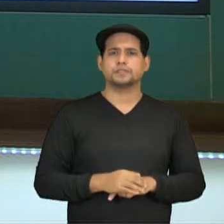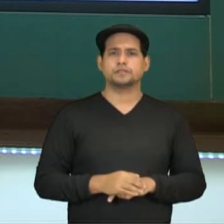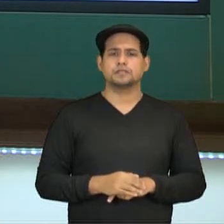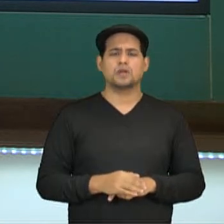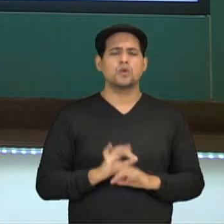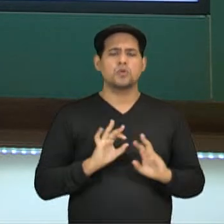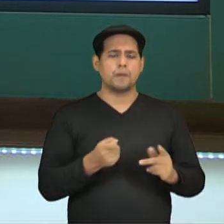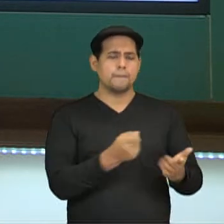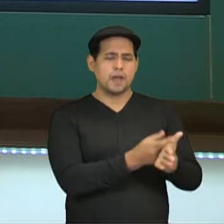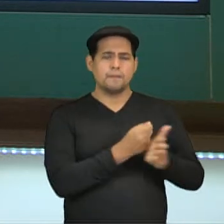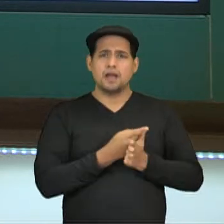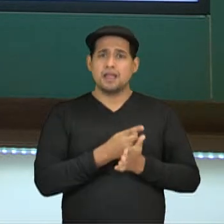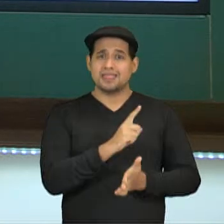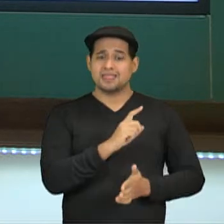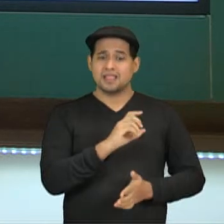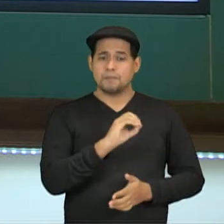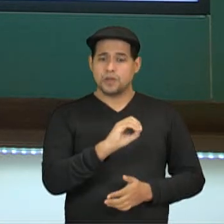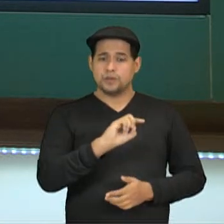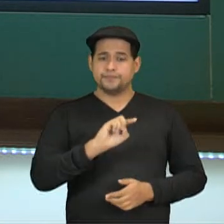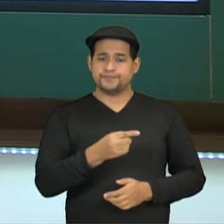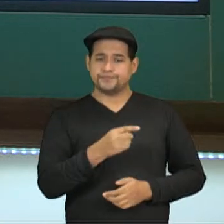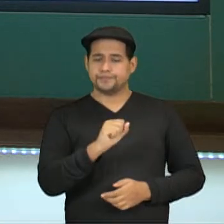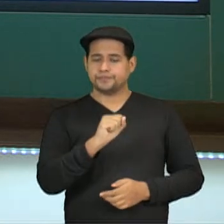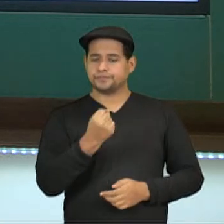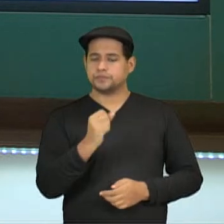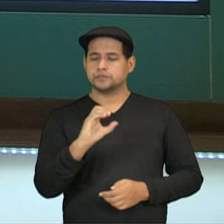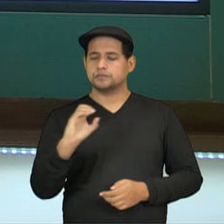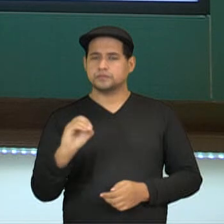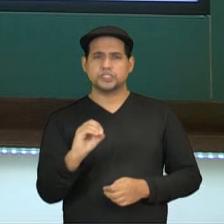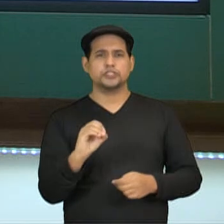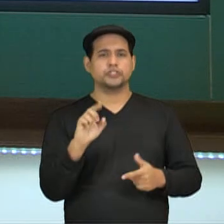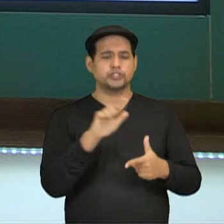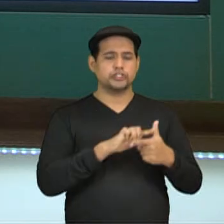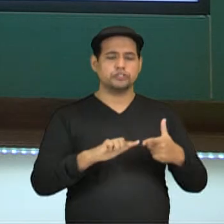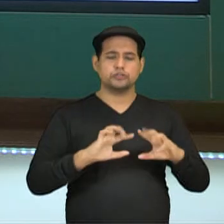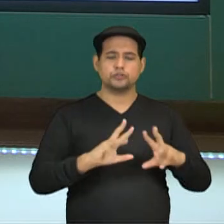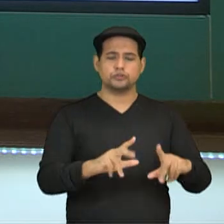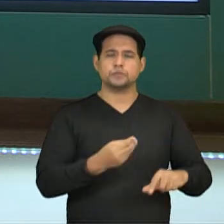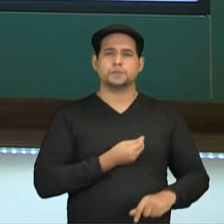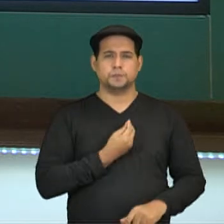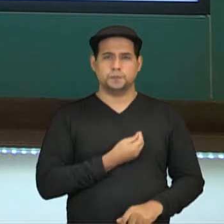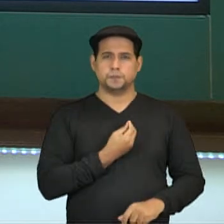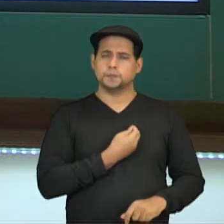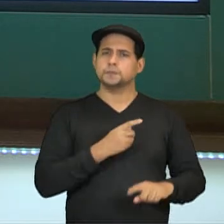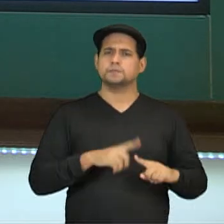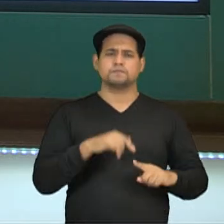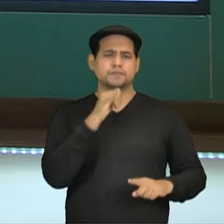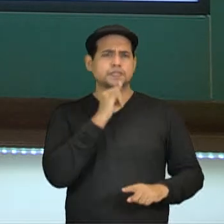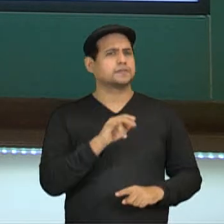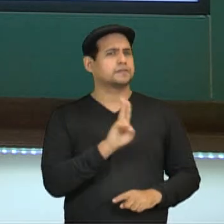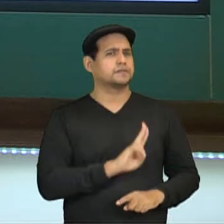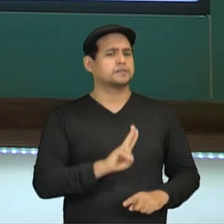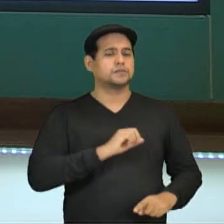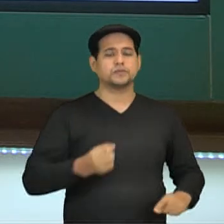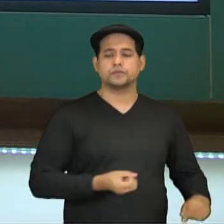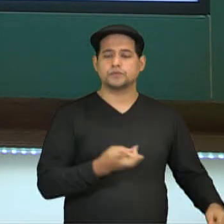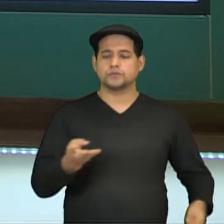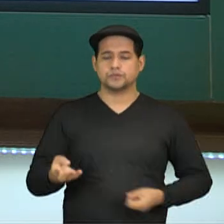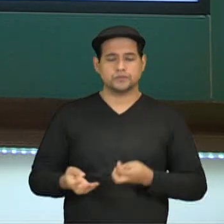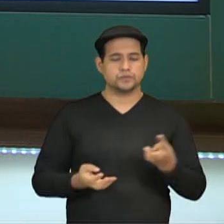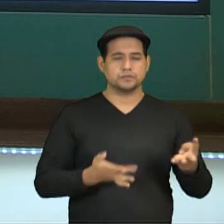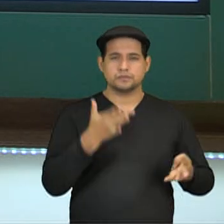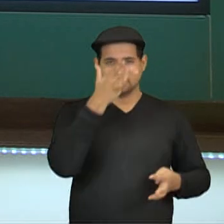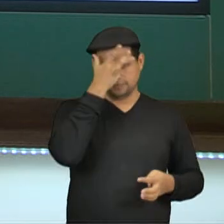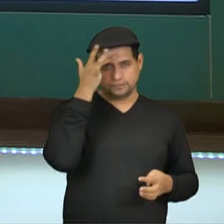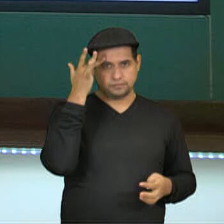as despesas deram R$ 10.800, que seria dividido entre todos os moradores. Então se você pegar a quantidade de